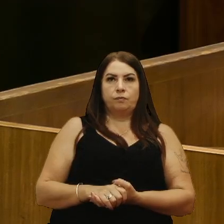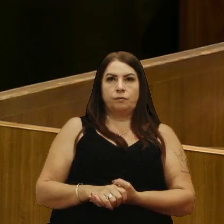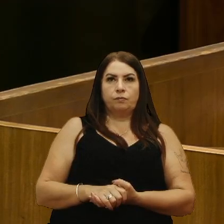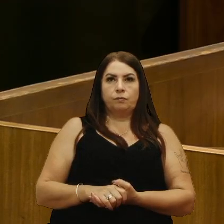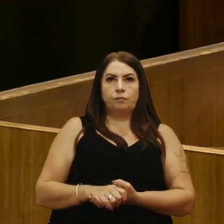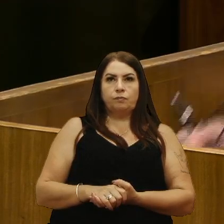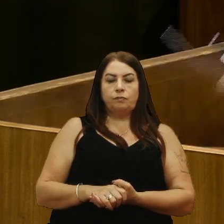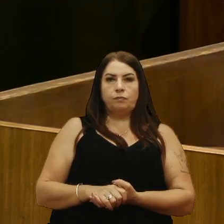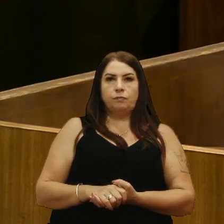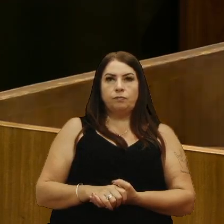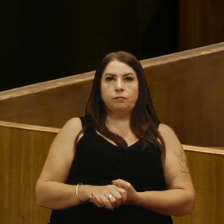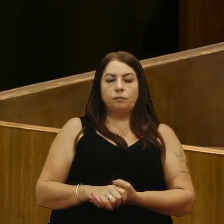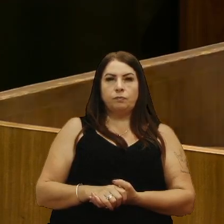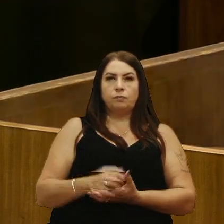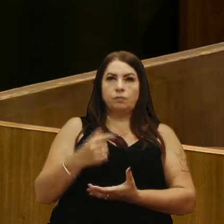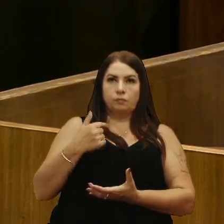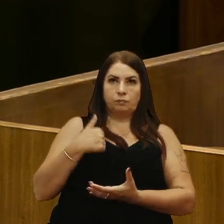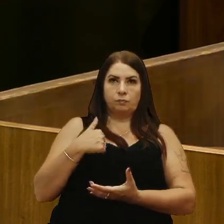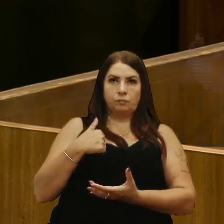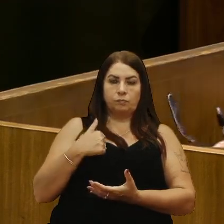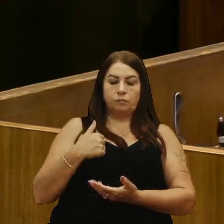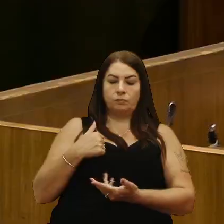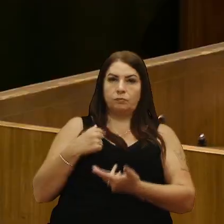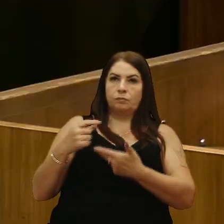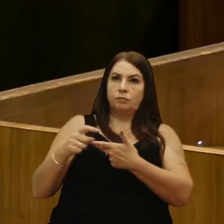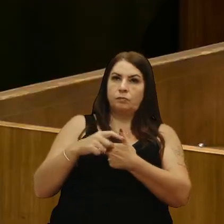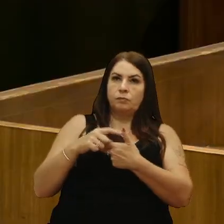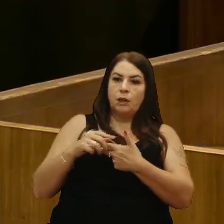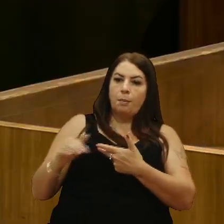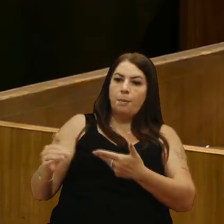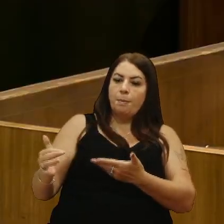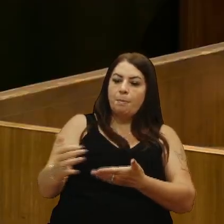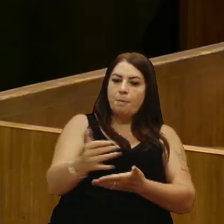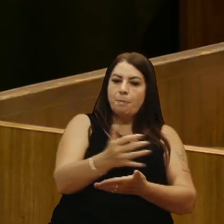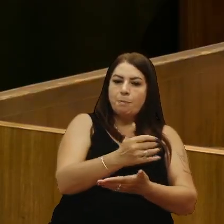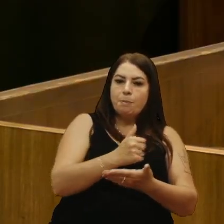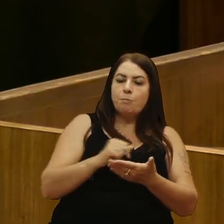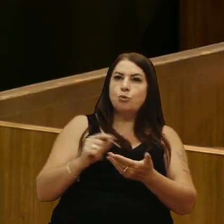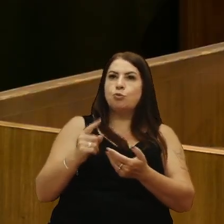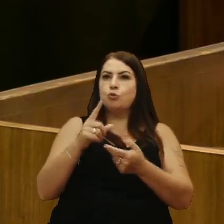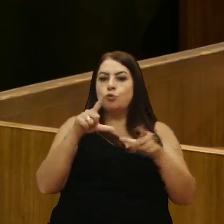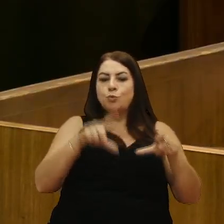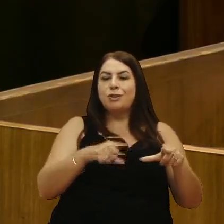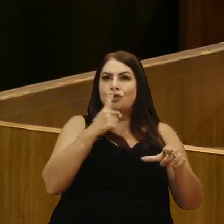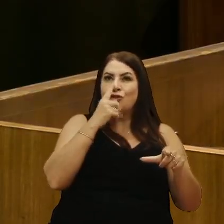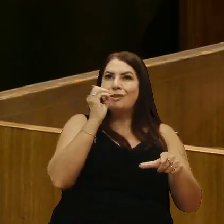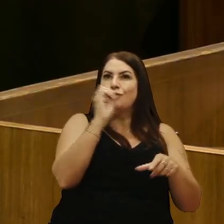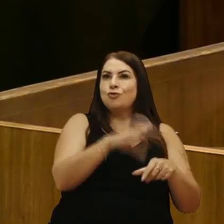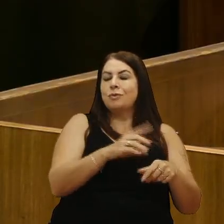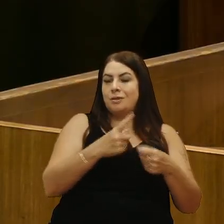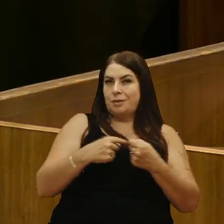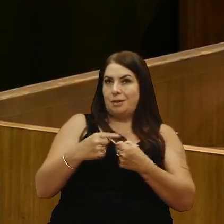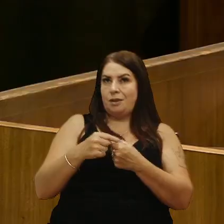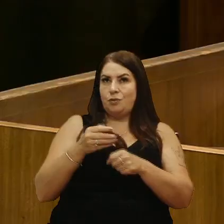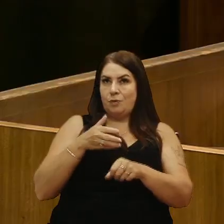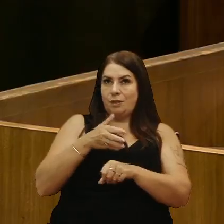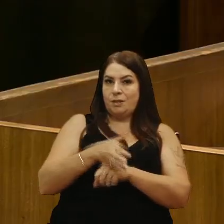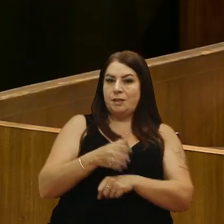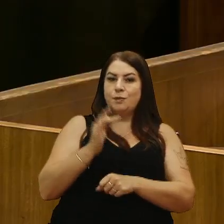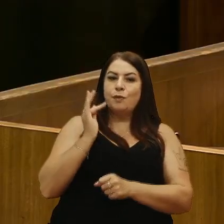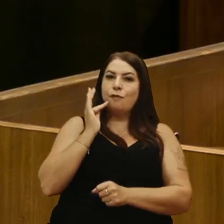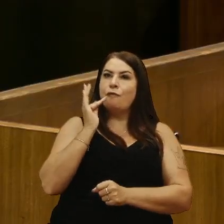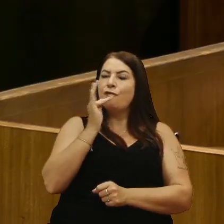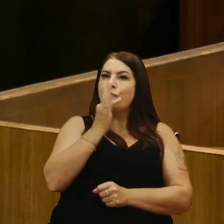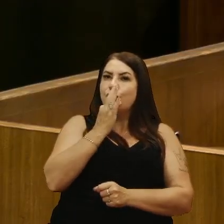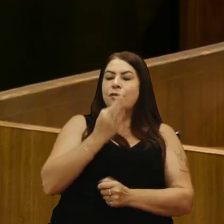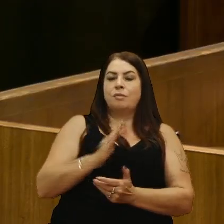Então, eu, quando estava no Executivo, nós mapeamos todos os lixões da cidade. O acesso à Forqueta